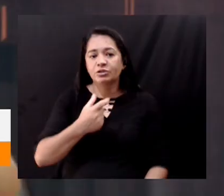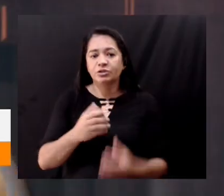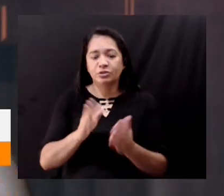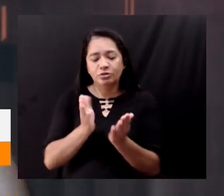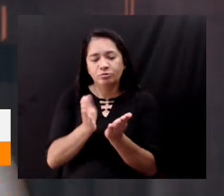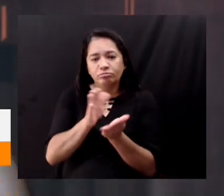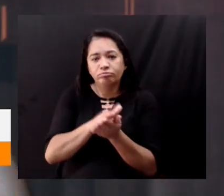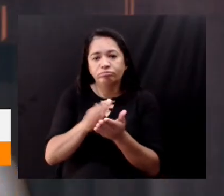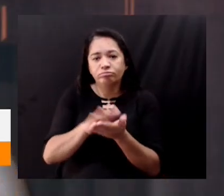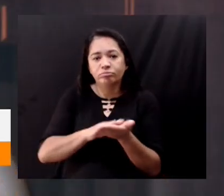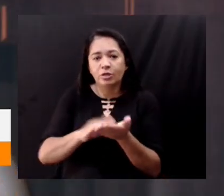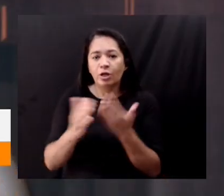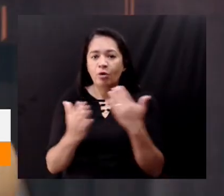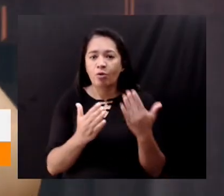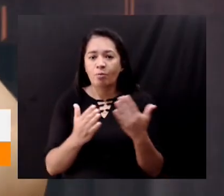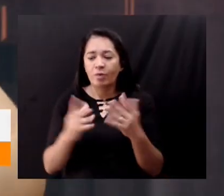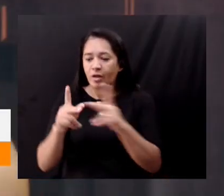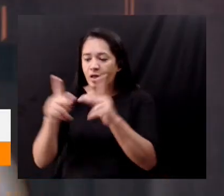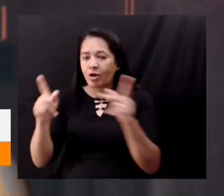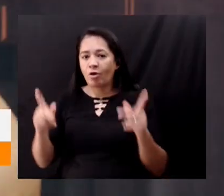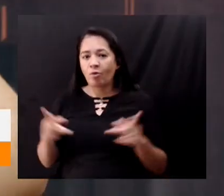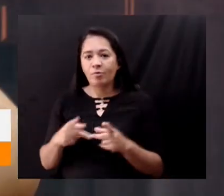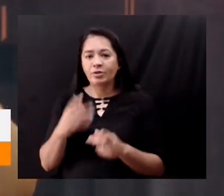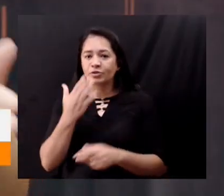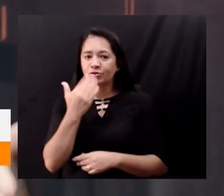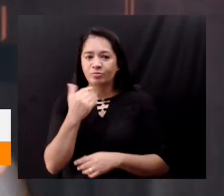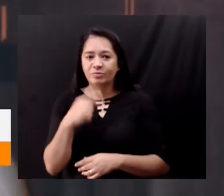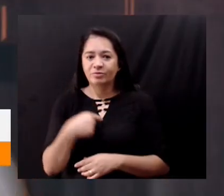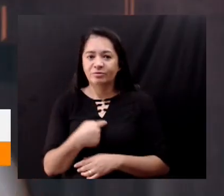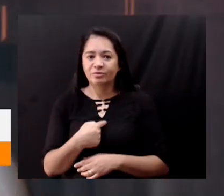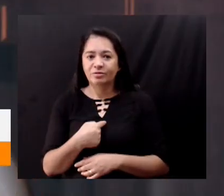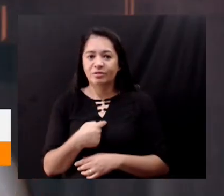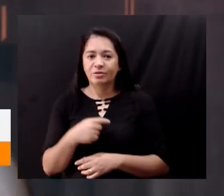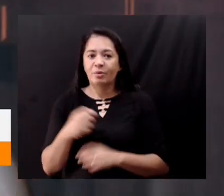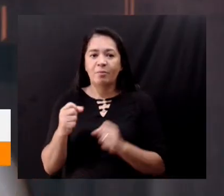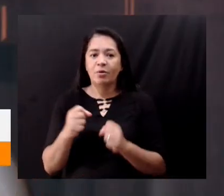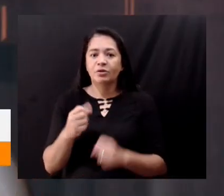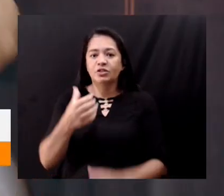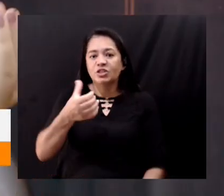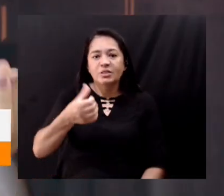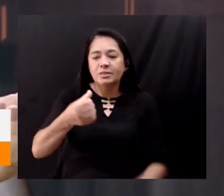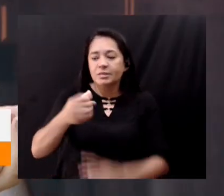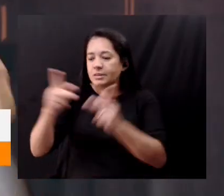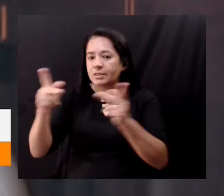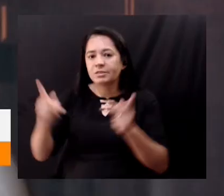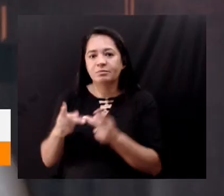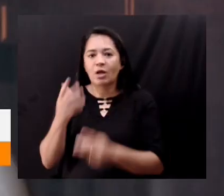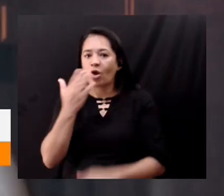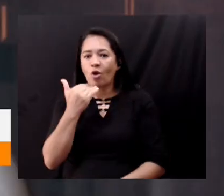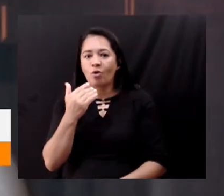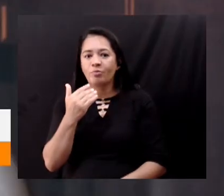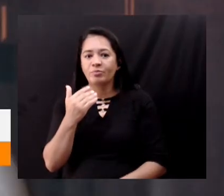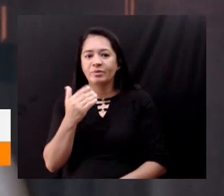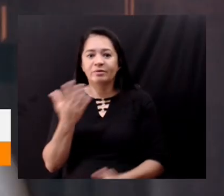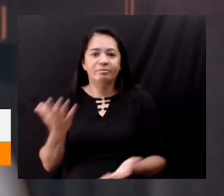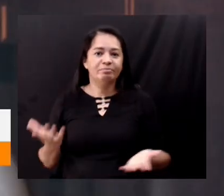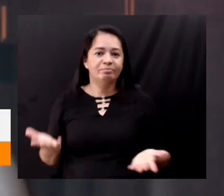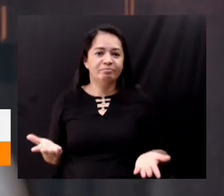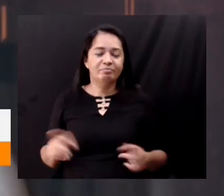calorias de um prato de comida, a gente conseguiria comer ali 5, 6 pratos de comida Só que a gente não tem